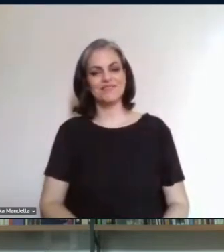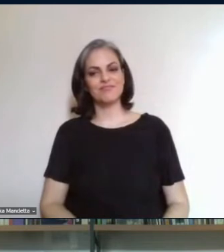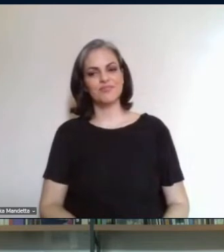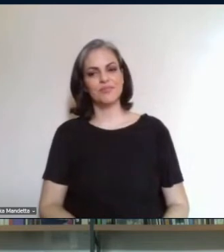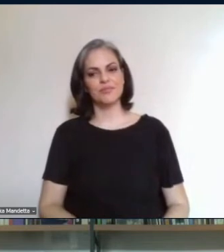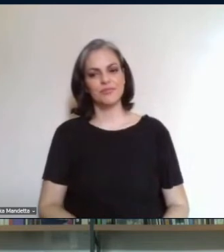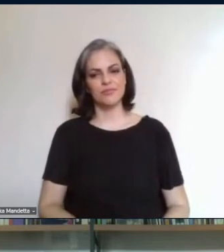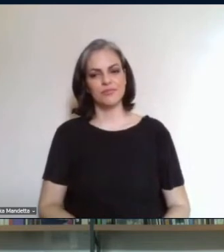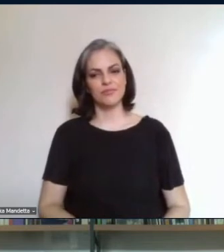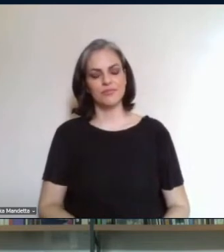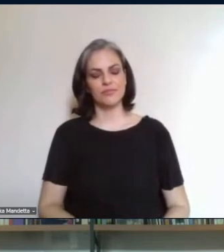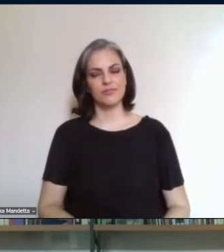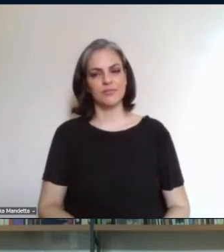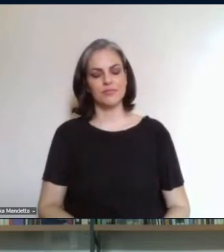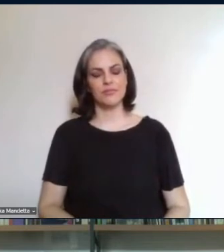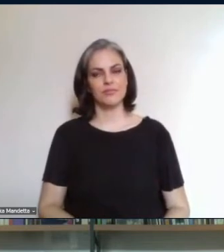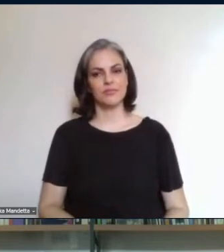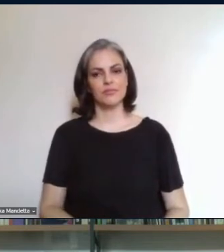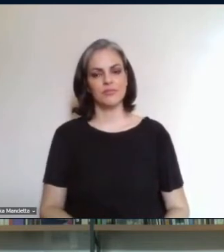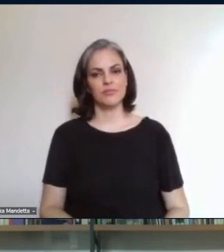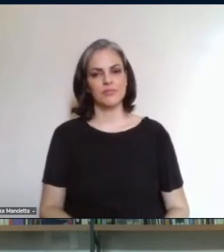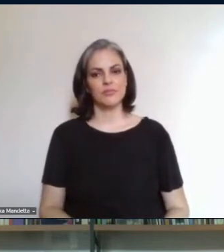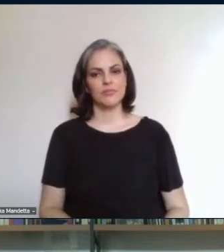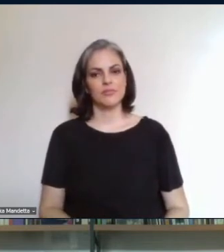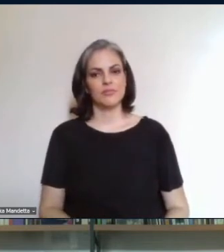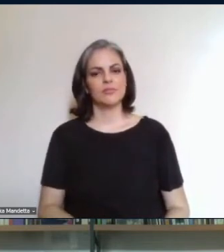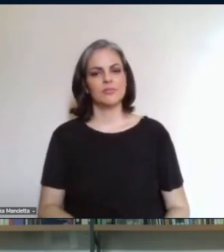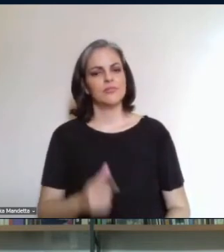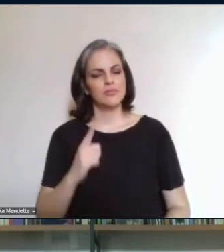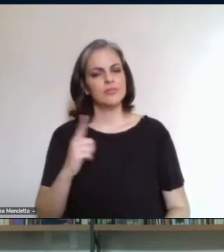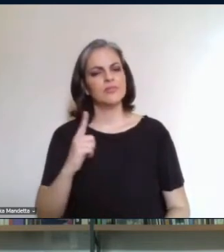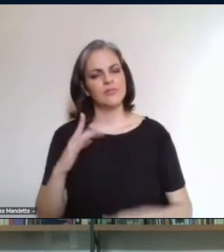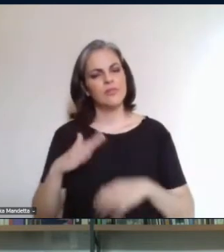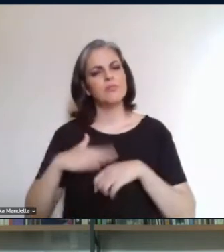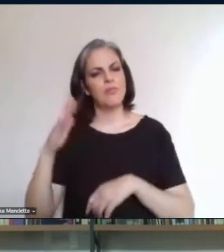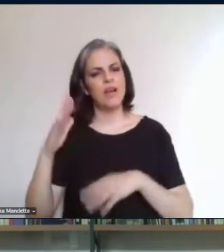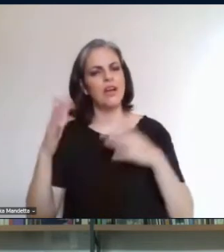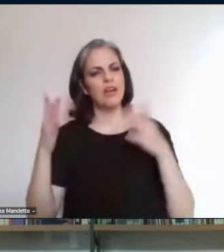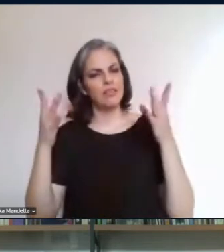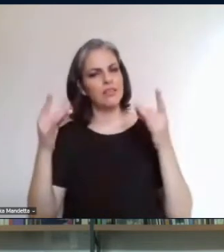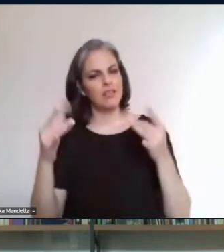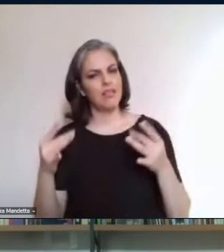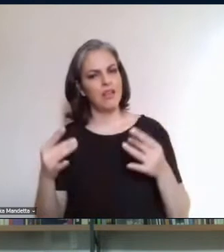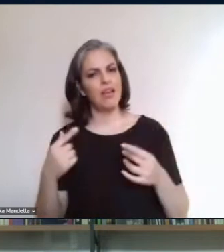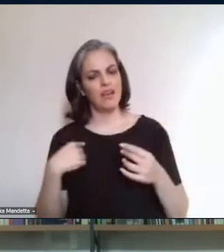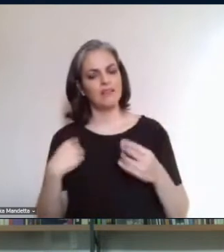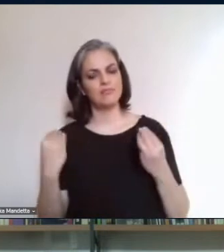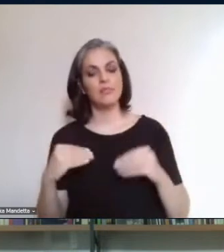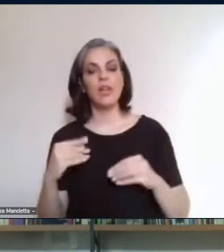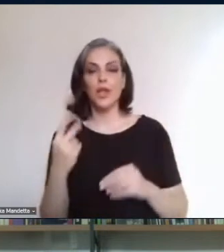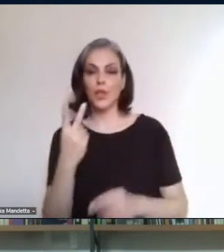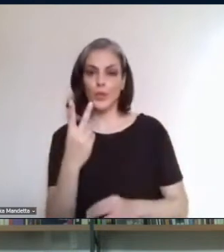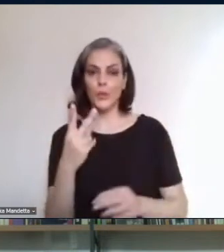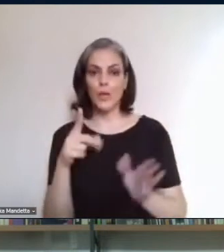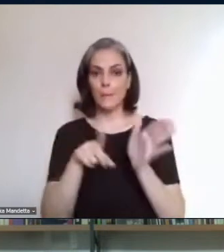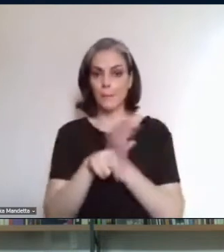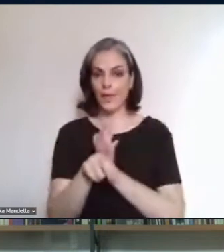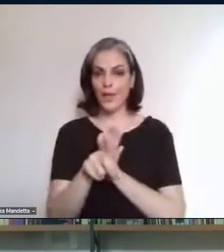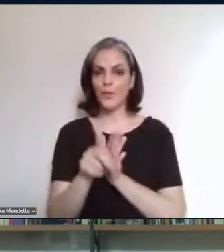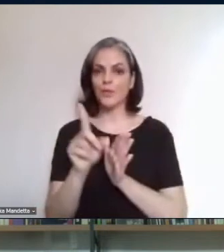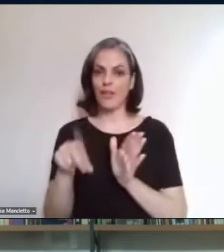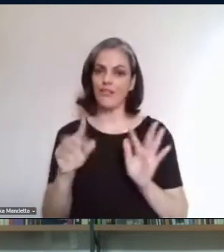Deixa eu ver, eu trago mais outras questões aqui, tenho duas perguntinhas para a gente finalizar,